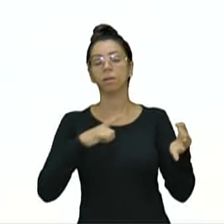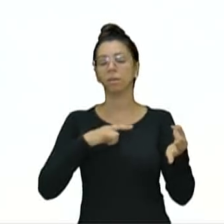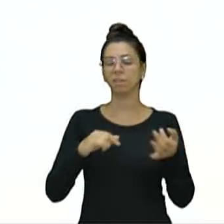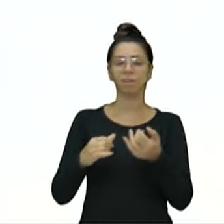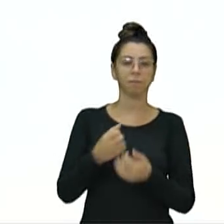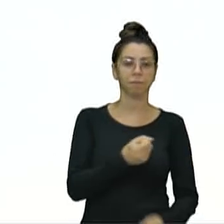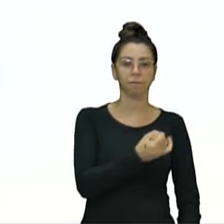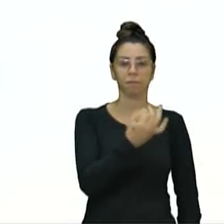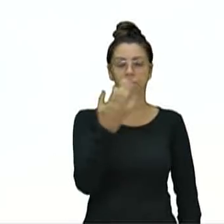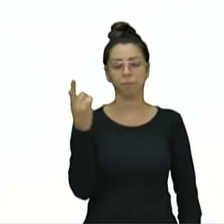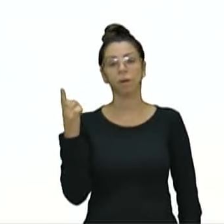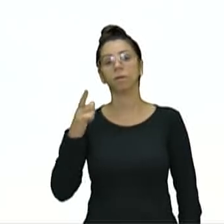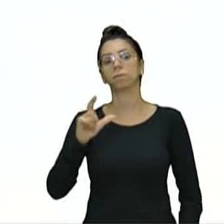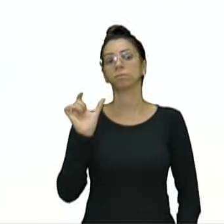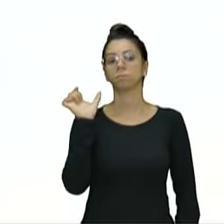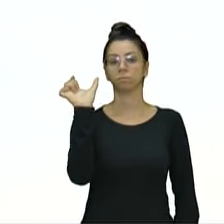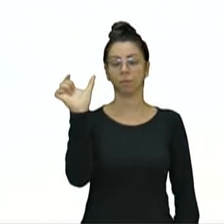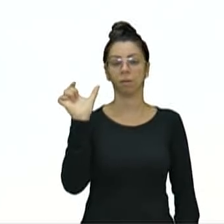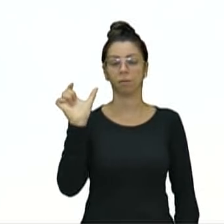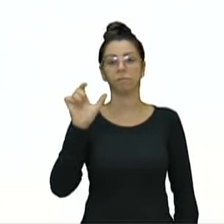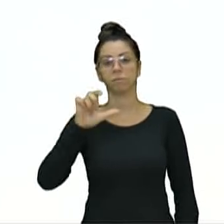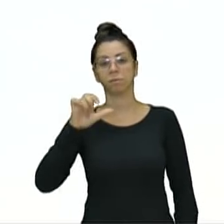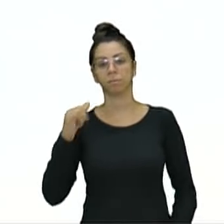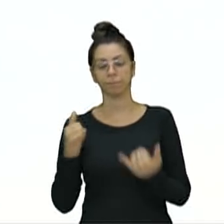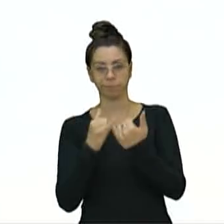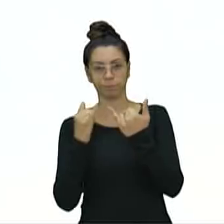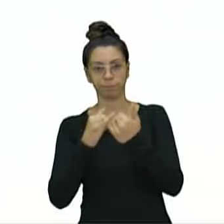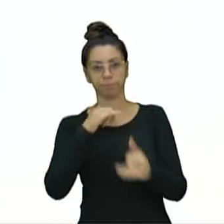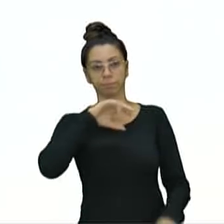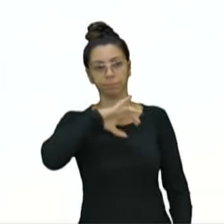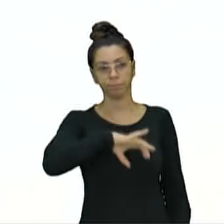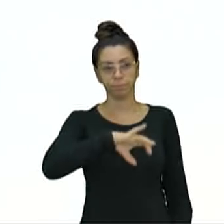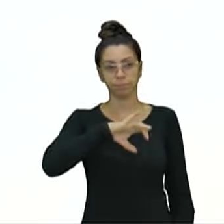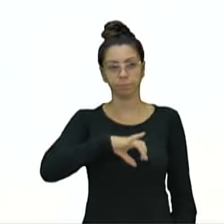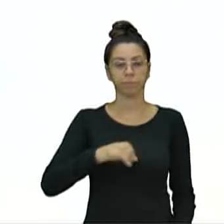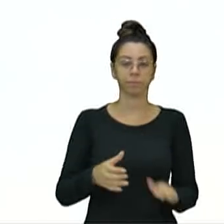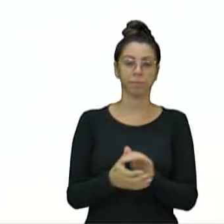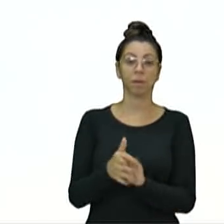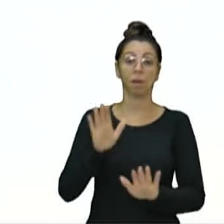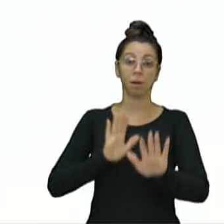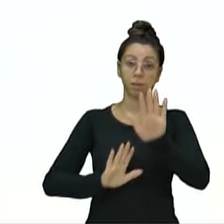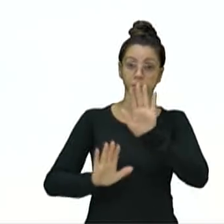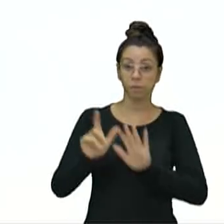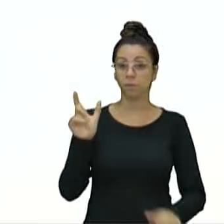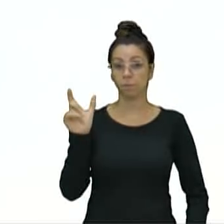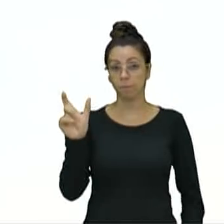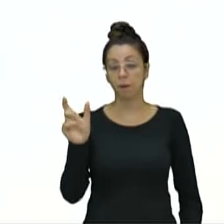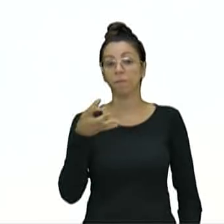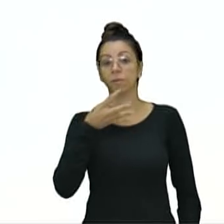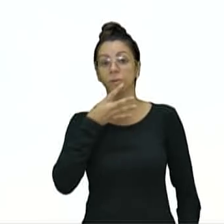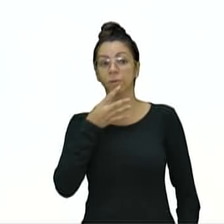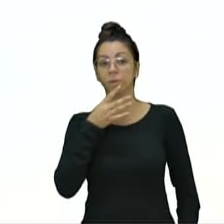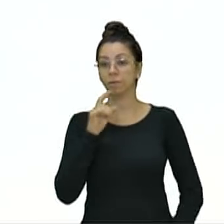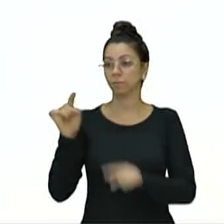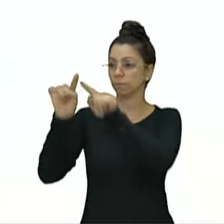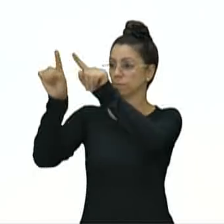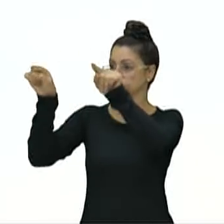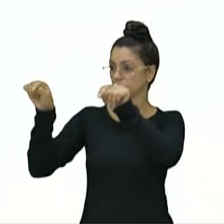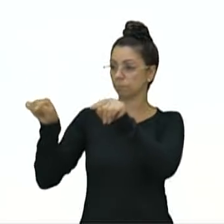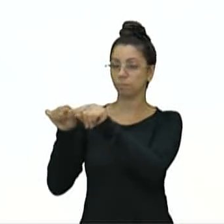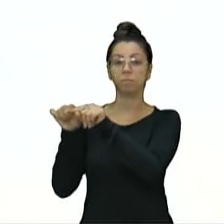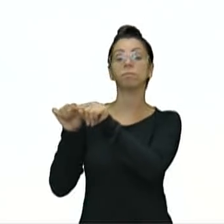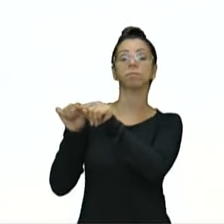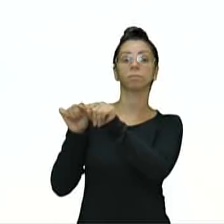cognata. Talvez as palavras que vocês não conheçam tá ali no quadro colorido, que é o rephrase, que é